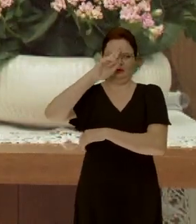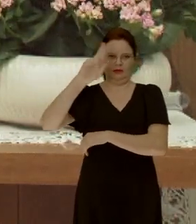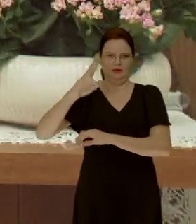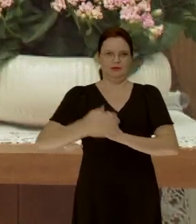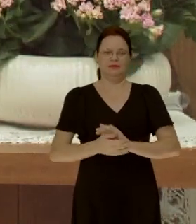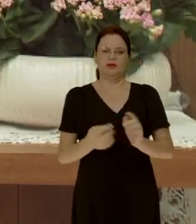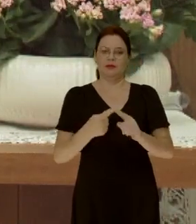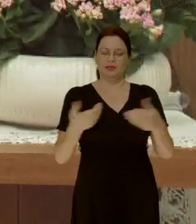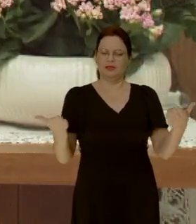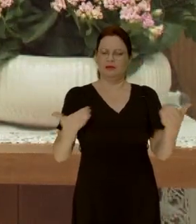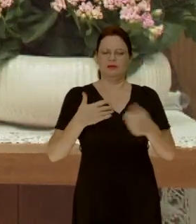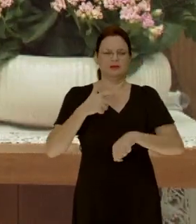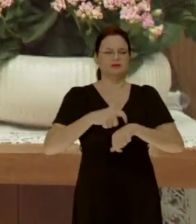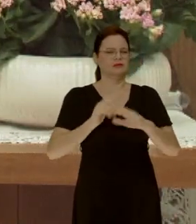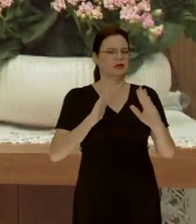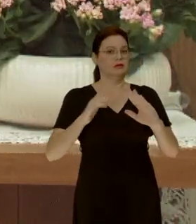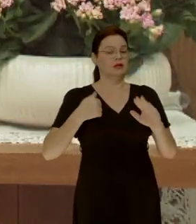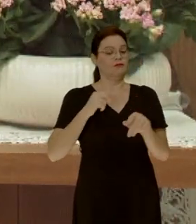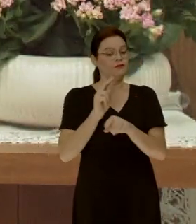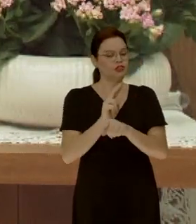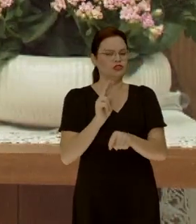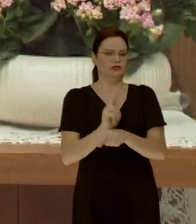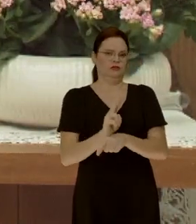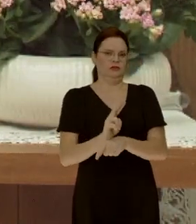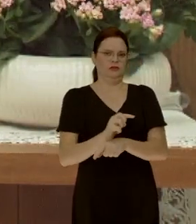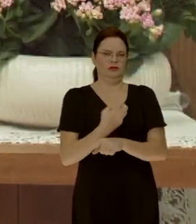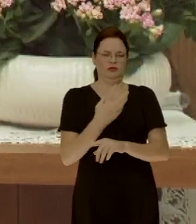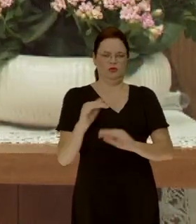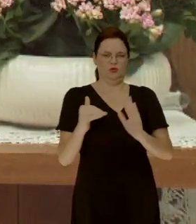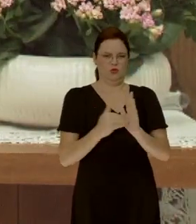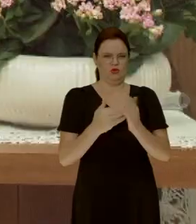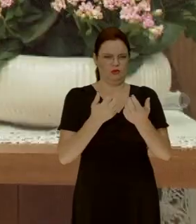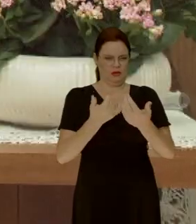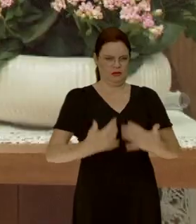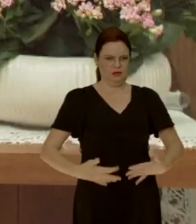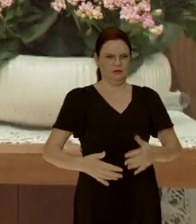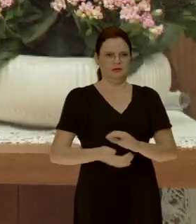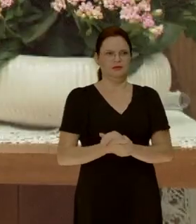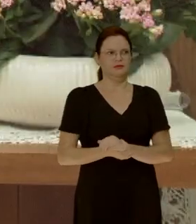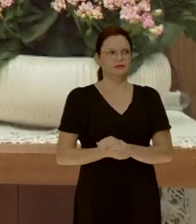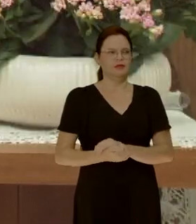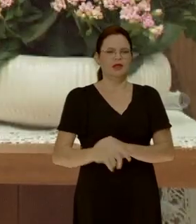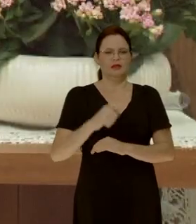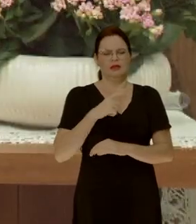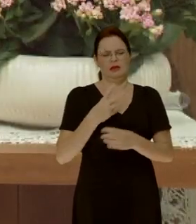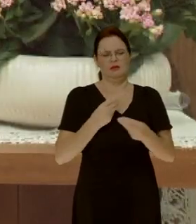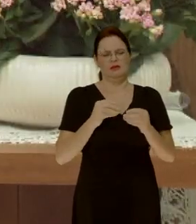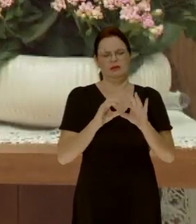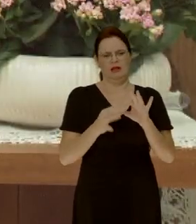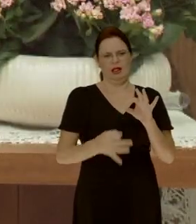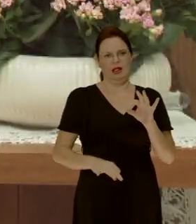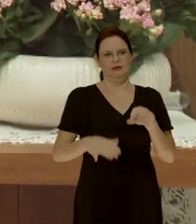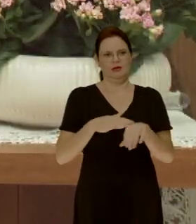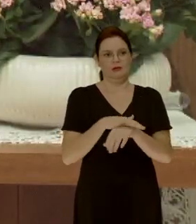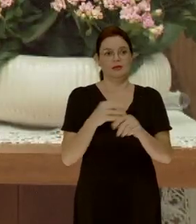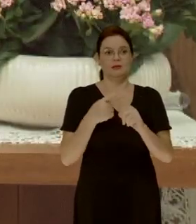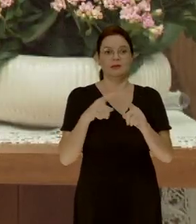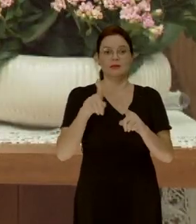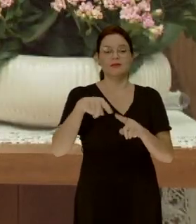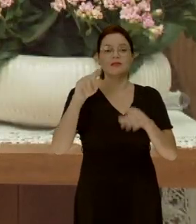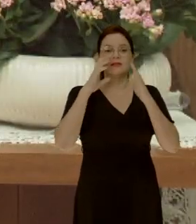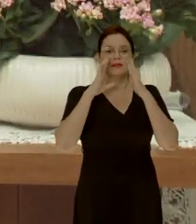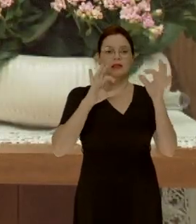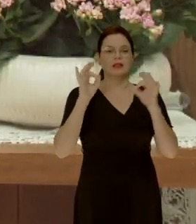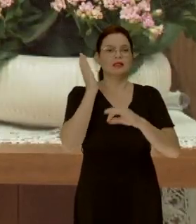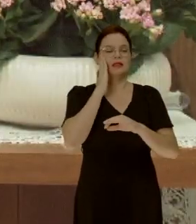de vigilância. Eu vou dizer por último aqui. Tem muita coisa para você falar sobre... Só para os irmãos terem uma ideia,